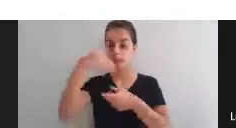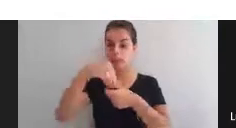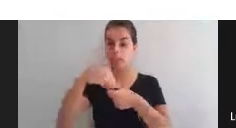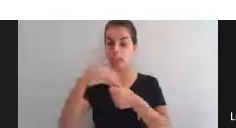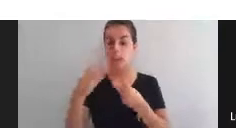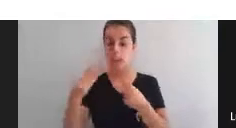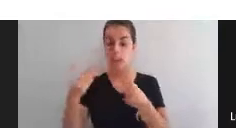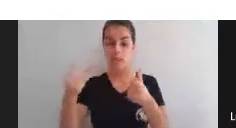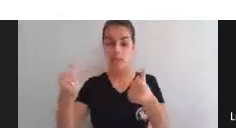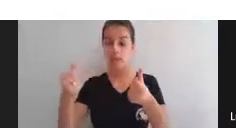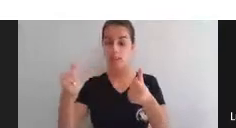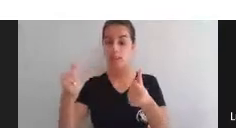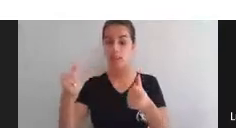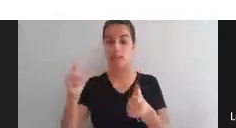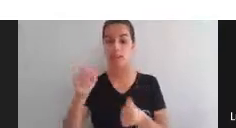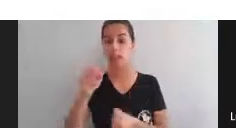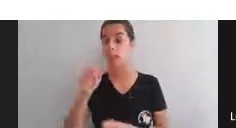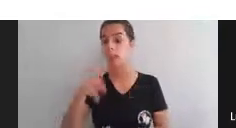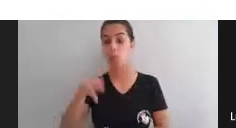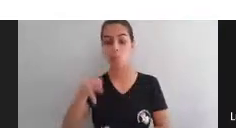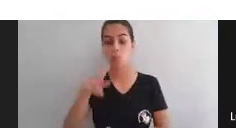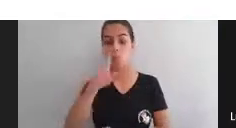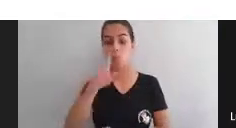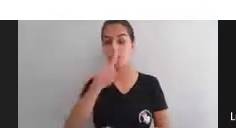nunca pode ser de 100%.